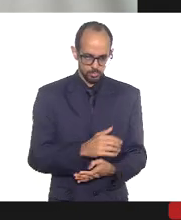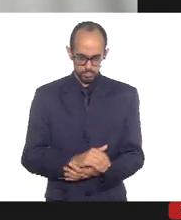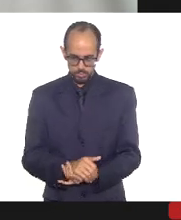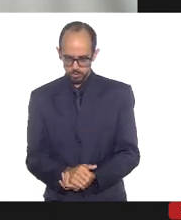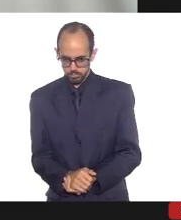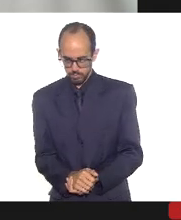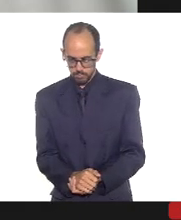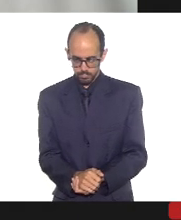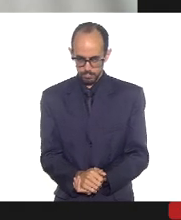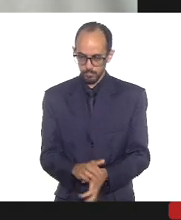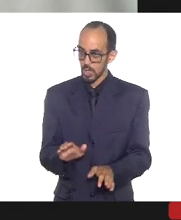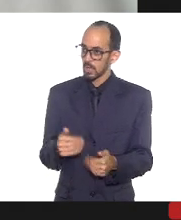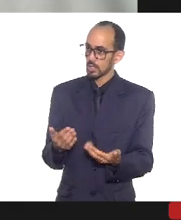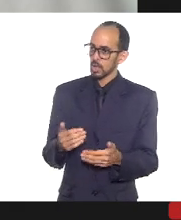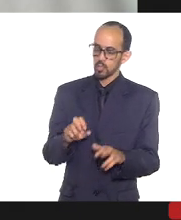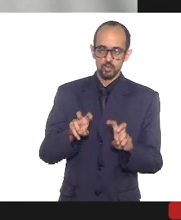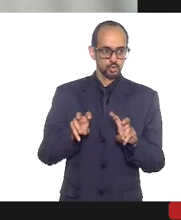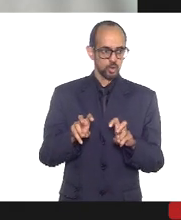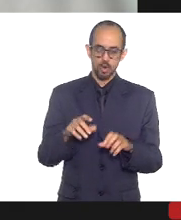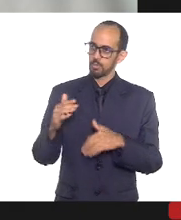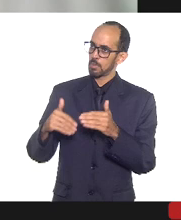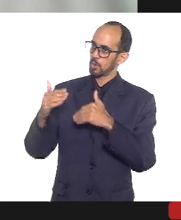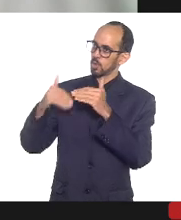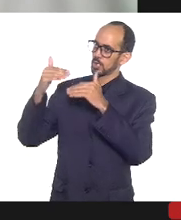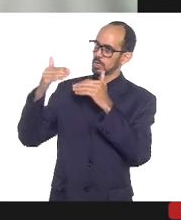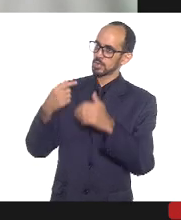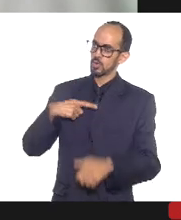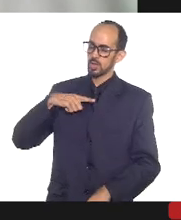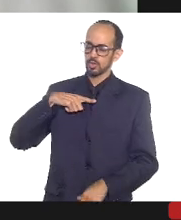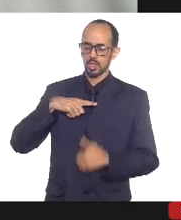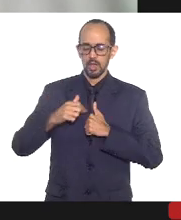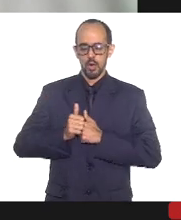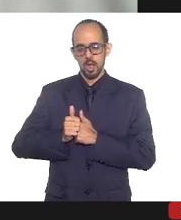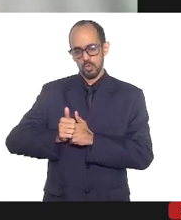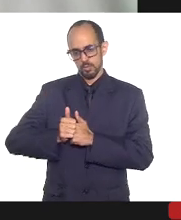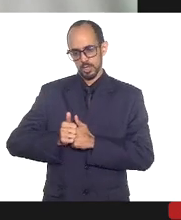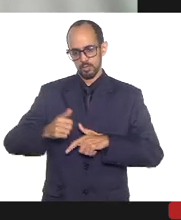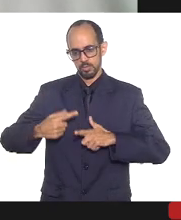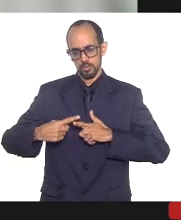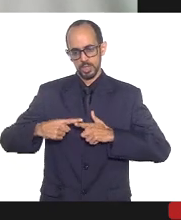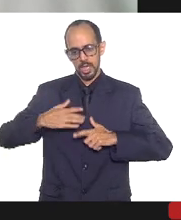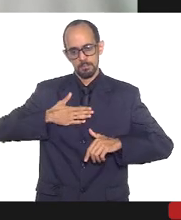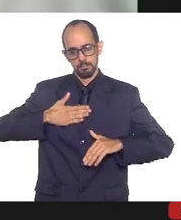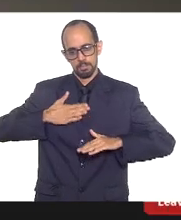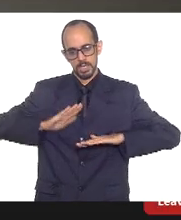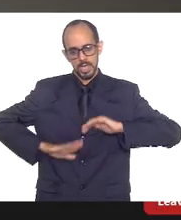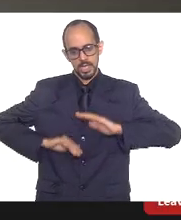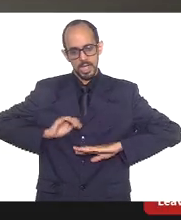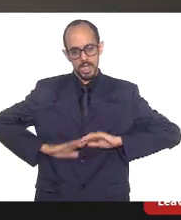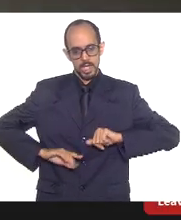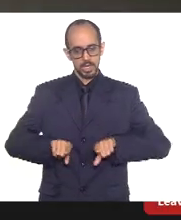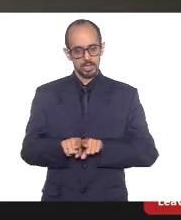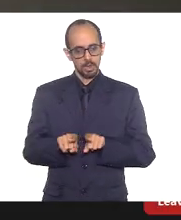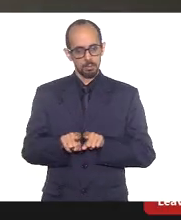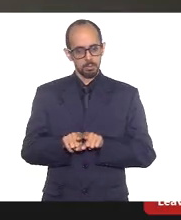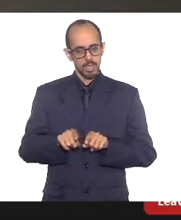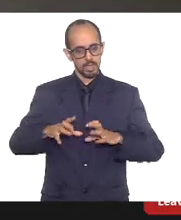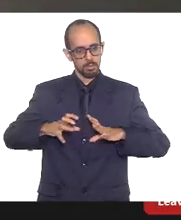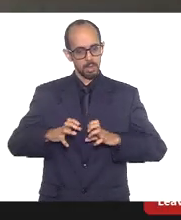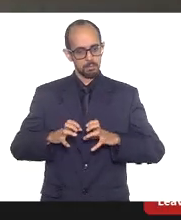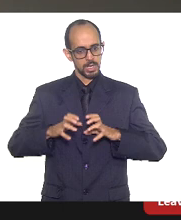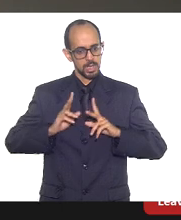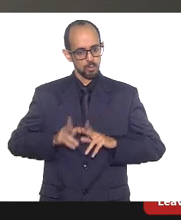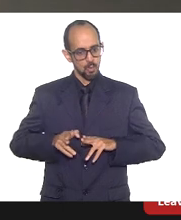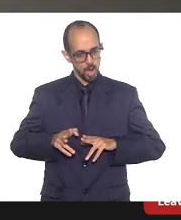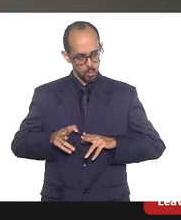Bom, em relação à progressão, eu tenho acompanhado até porque a minha carreira também está nessa mesma briga. E, na